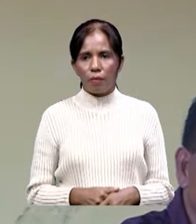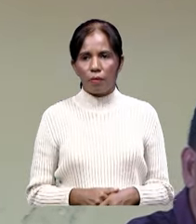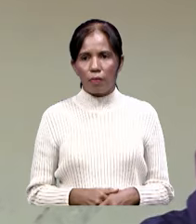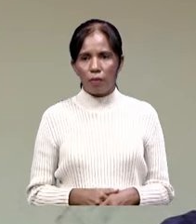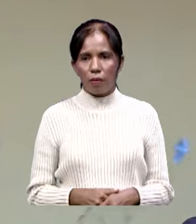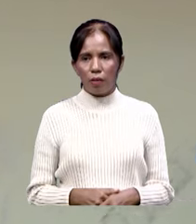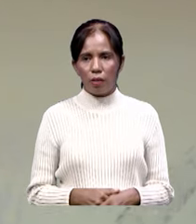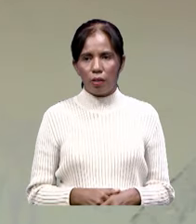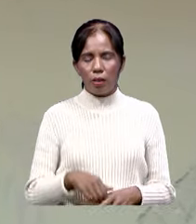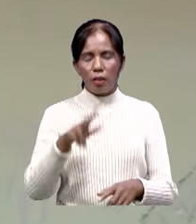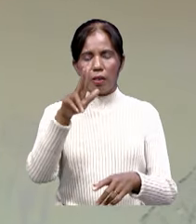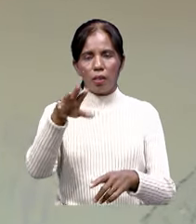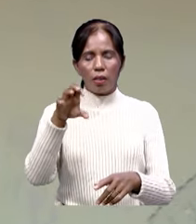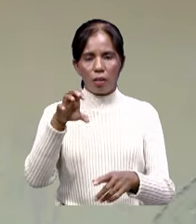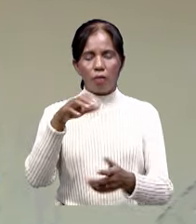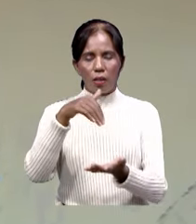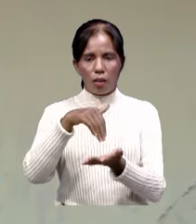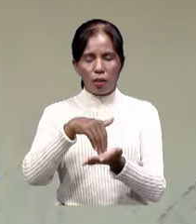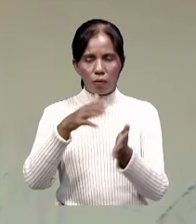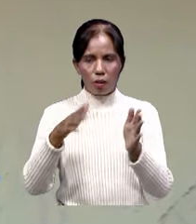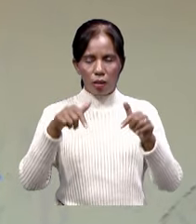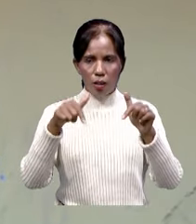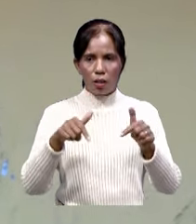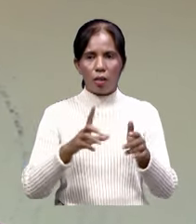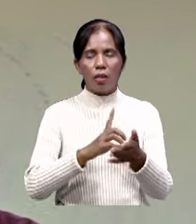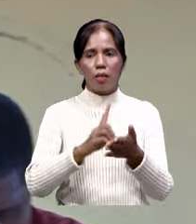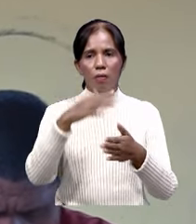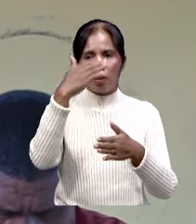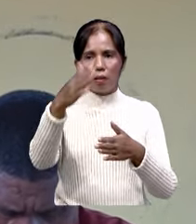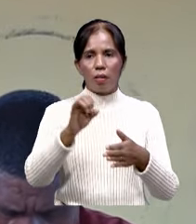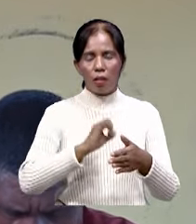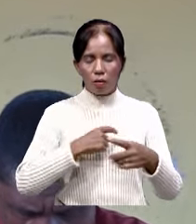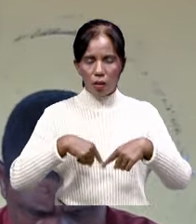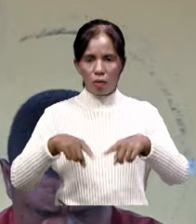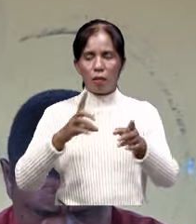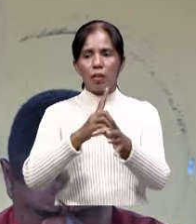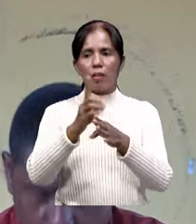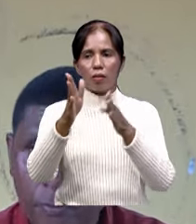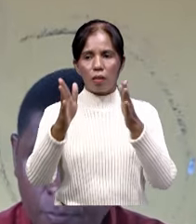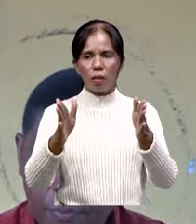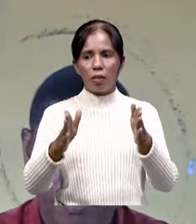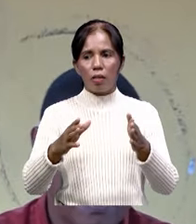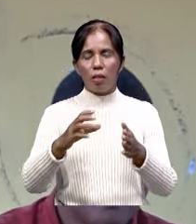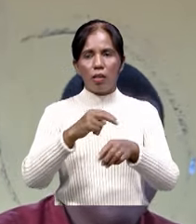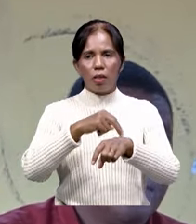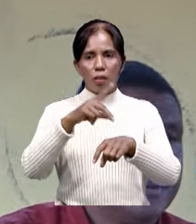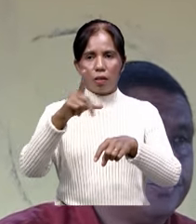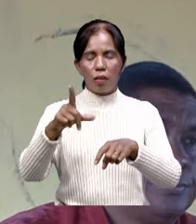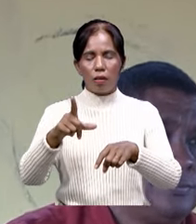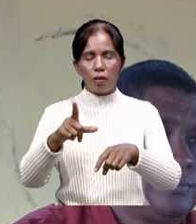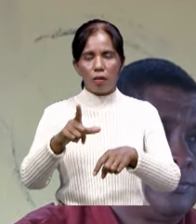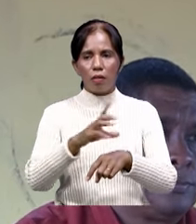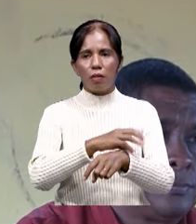300 tal estudante Renan. Semanoi, acharam que o diretor geral, o diretor nacional de ensino